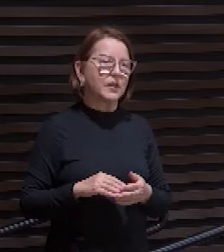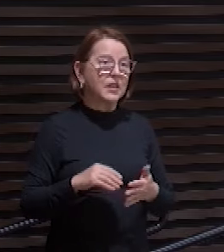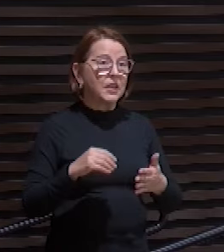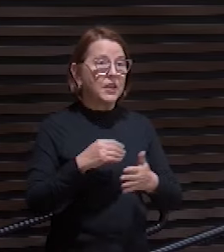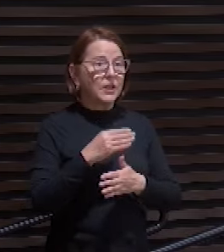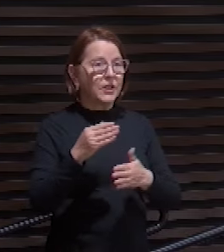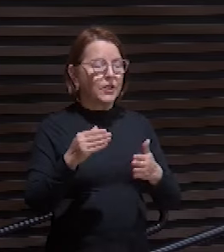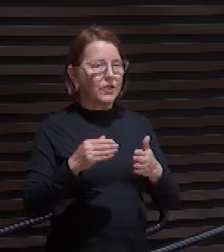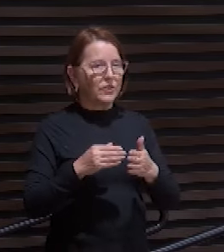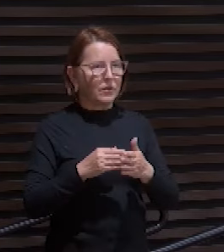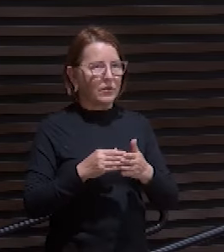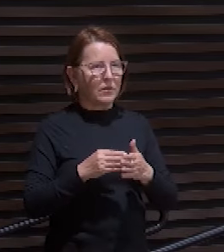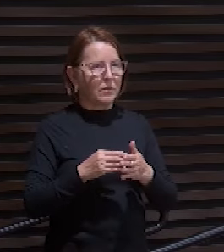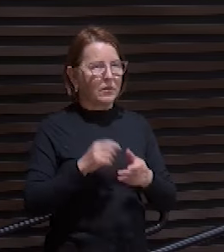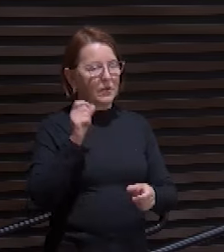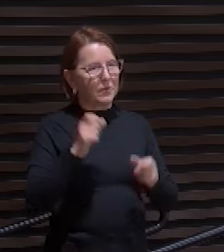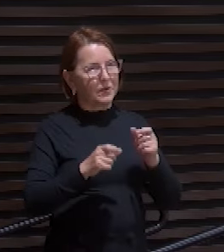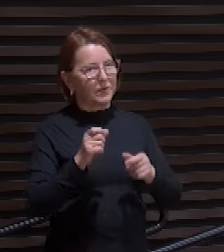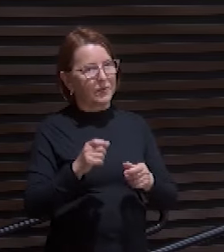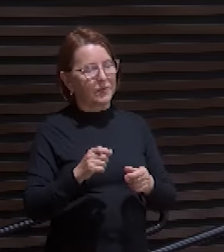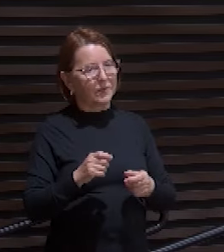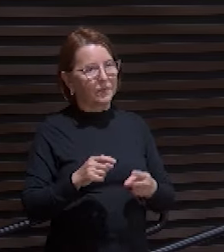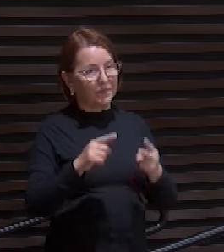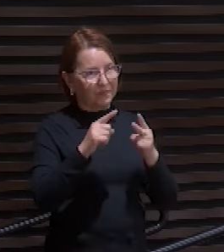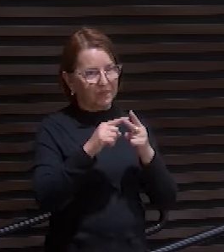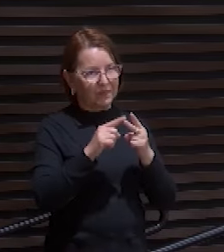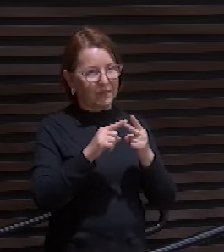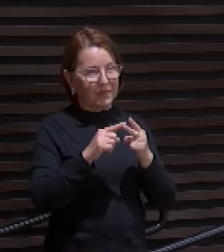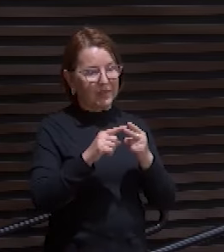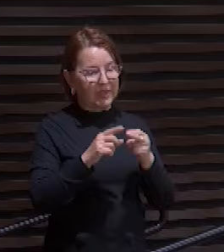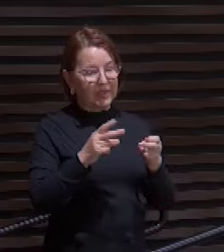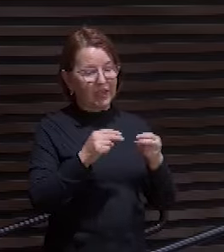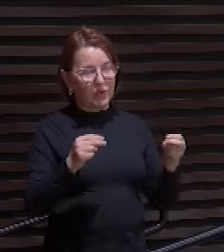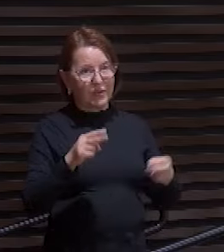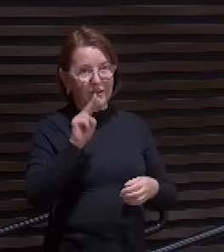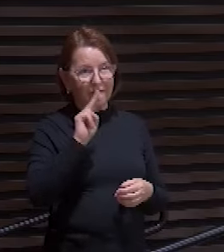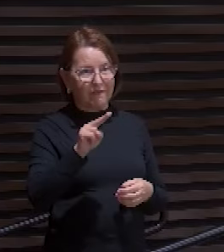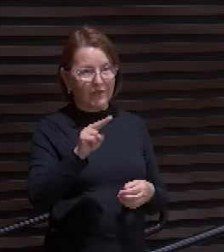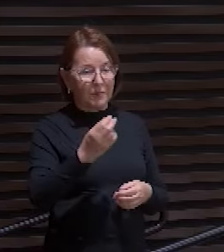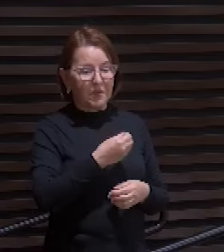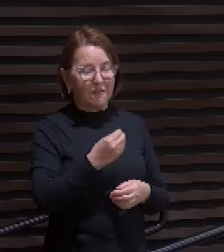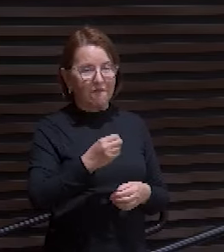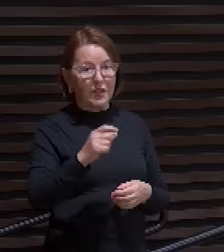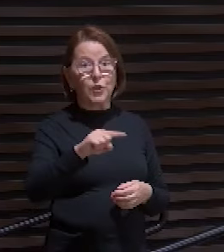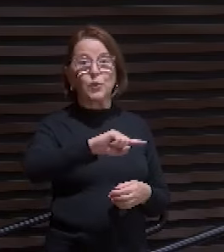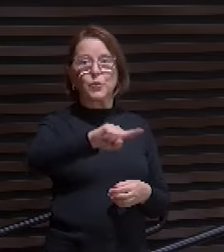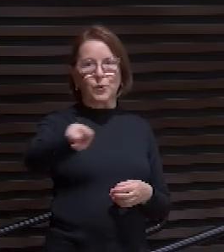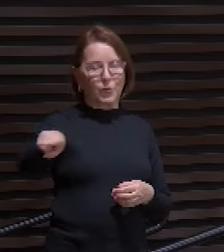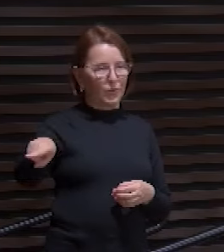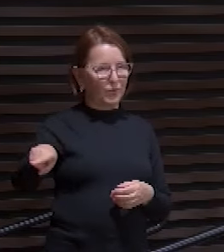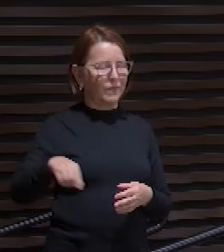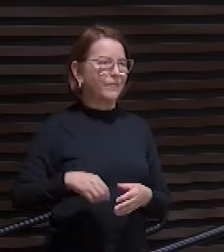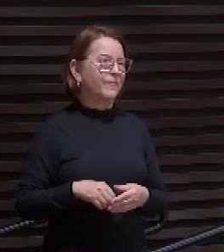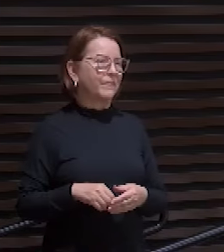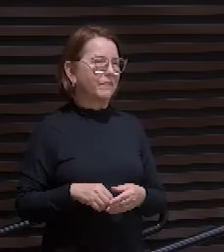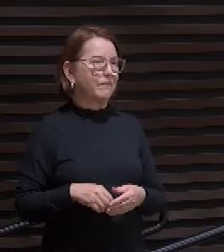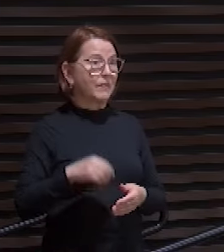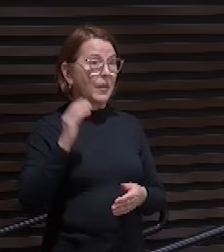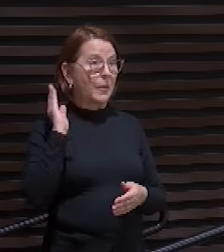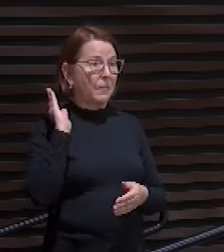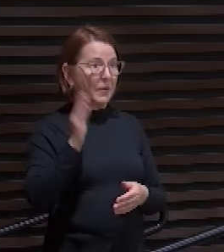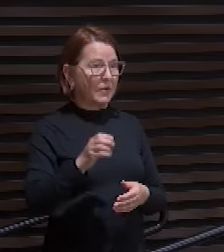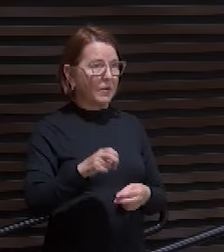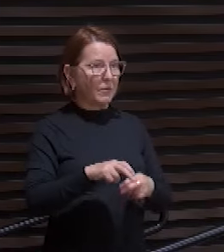os seres humanos, e aquilo que vemos na vida dos outros. E é principalmente por causa